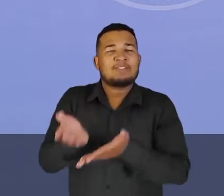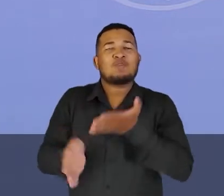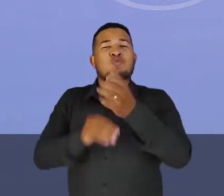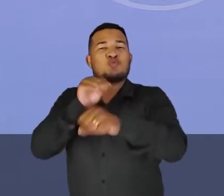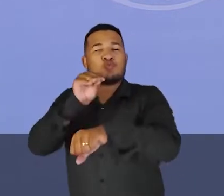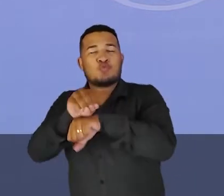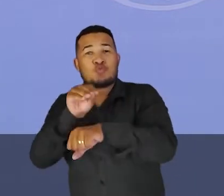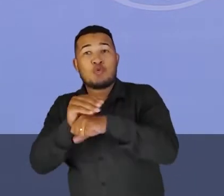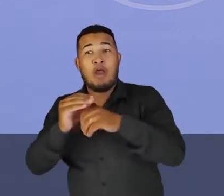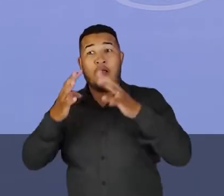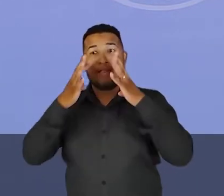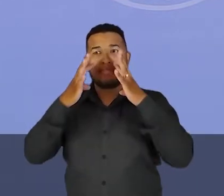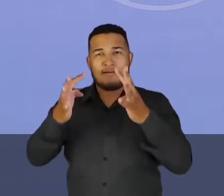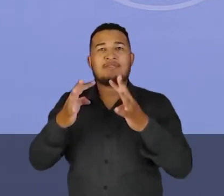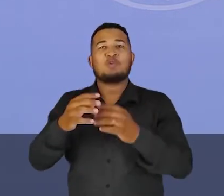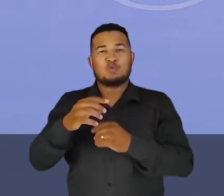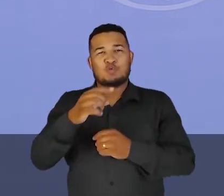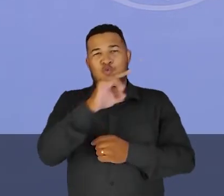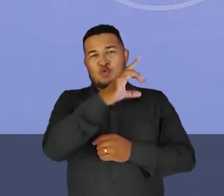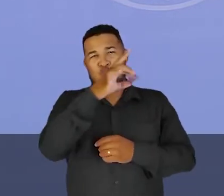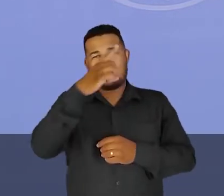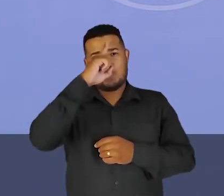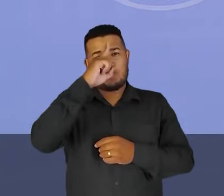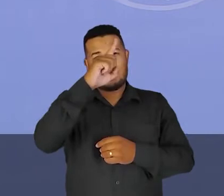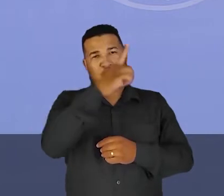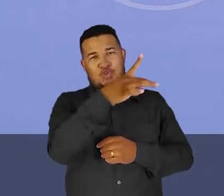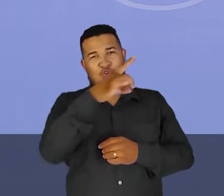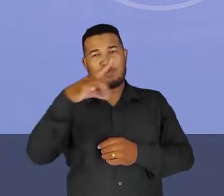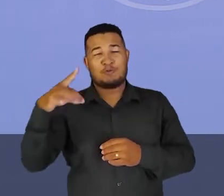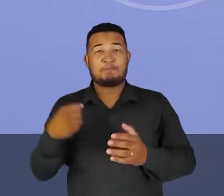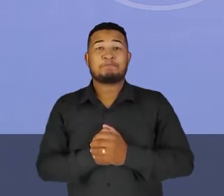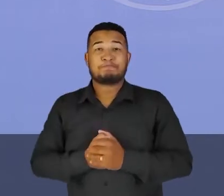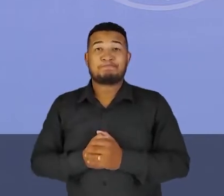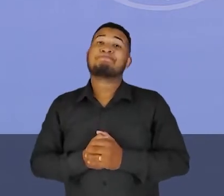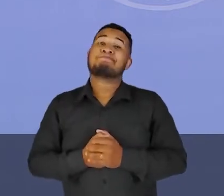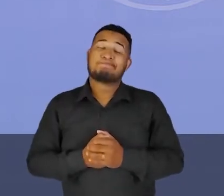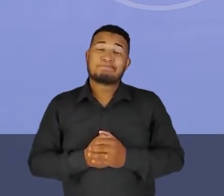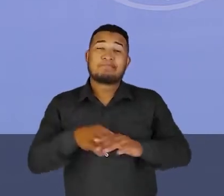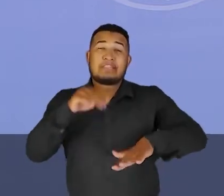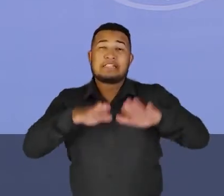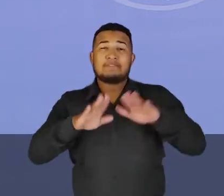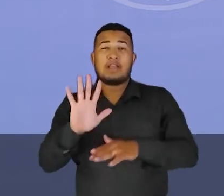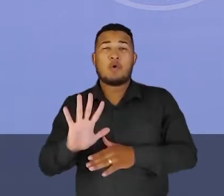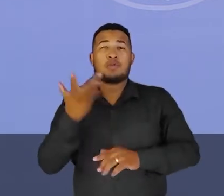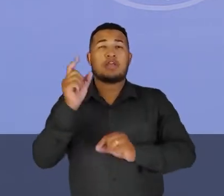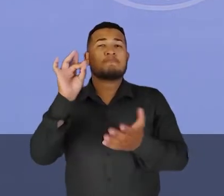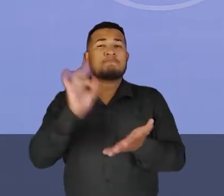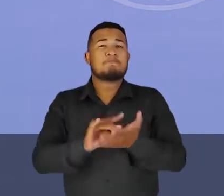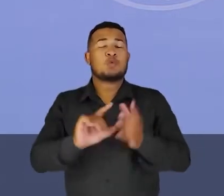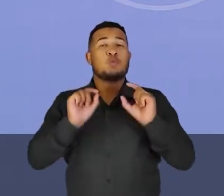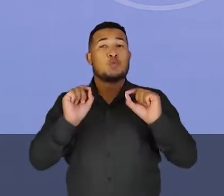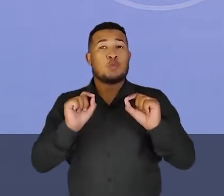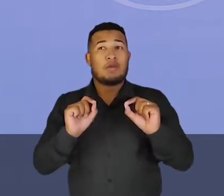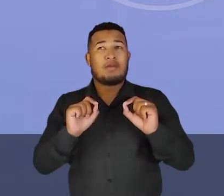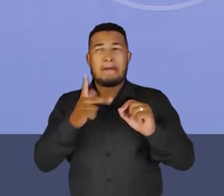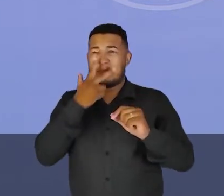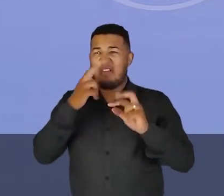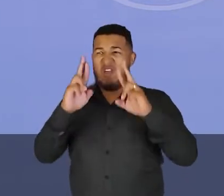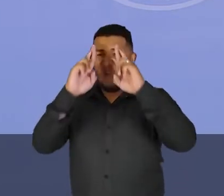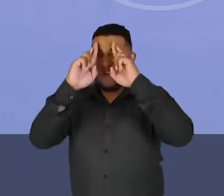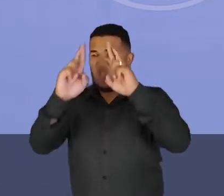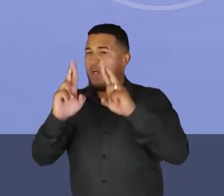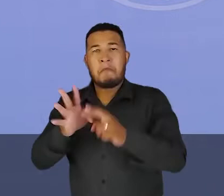com atenção no dia a dia, tá? E muitas vezes, o que acontece?